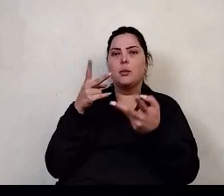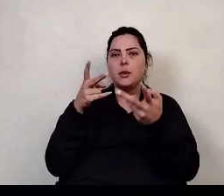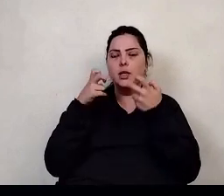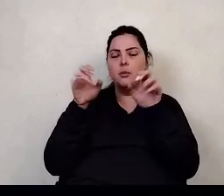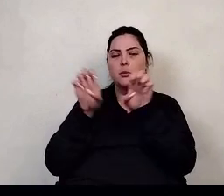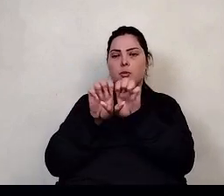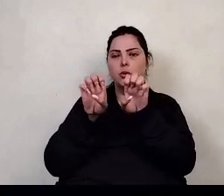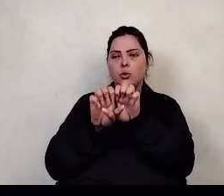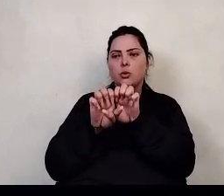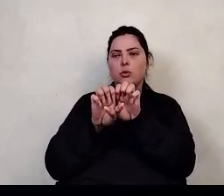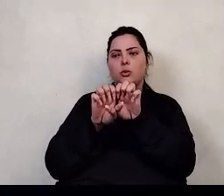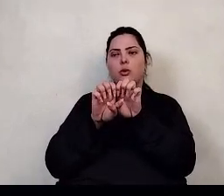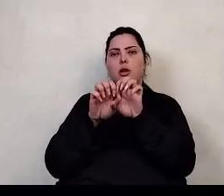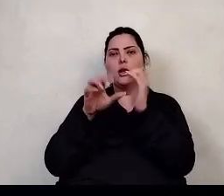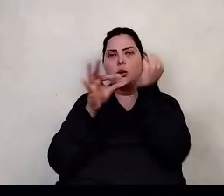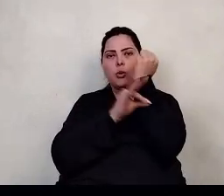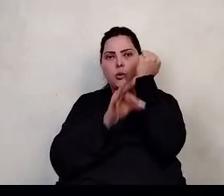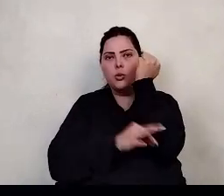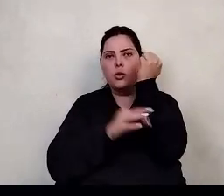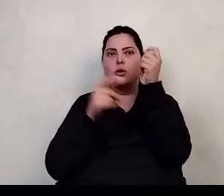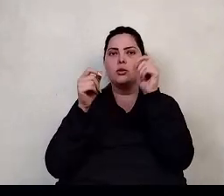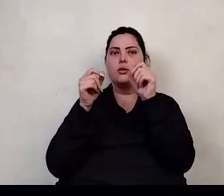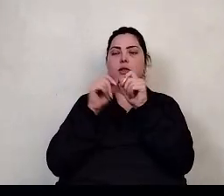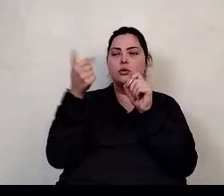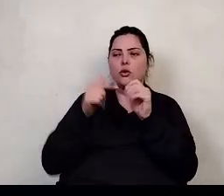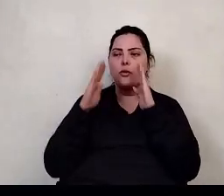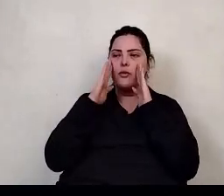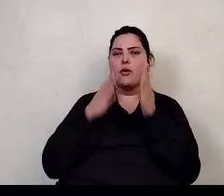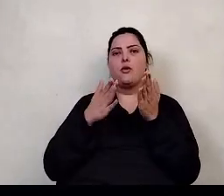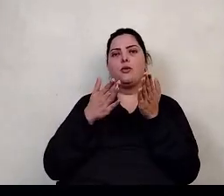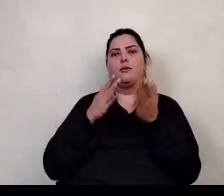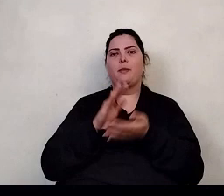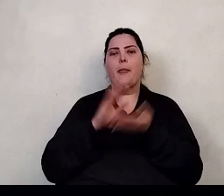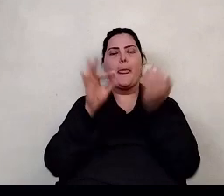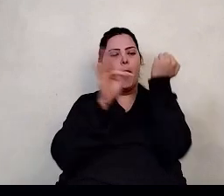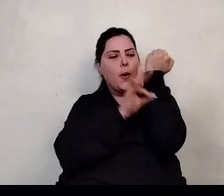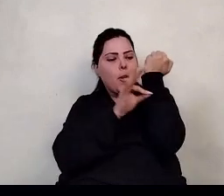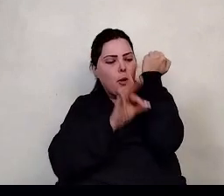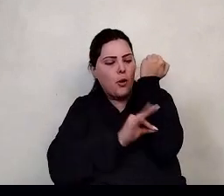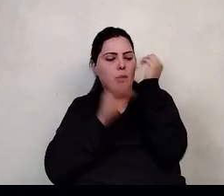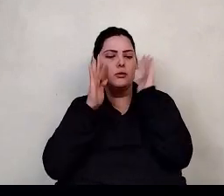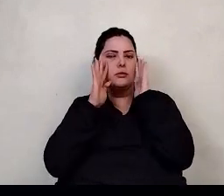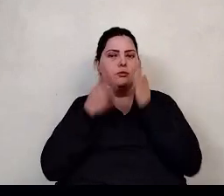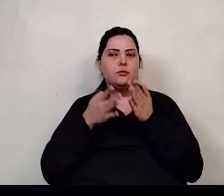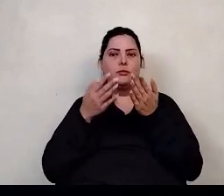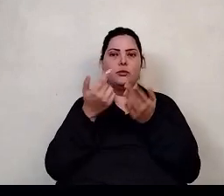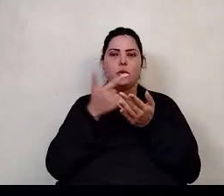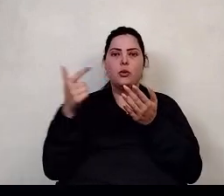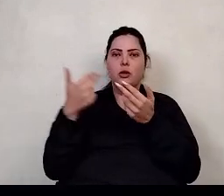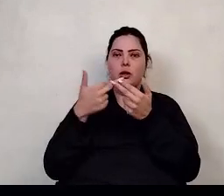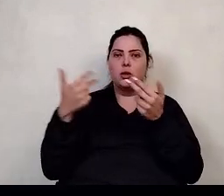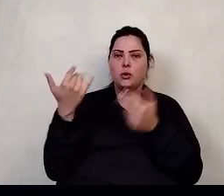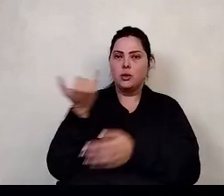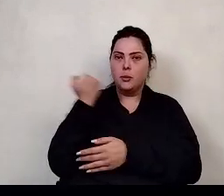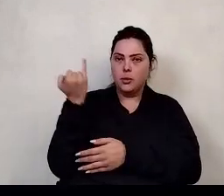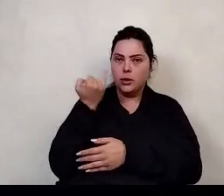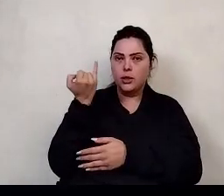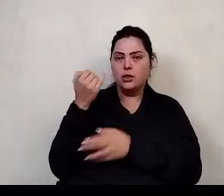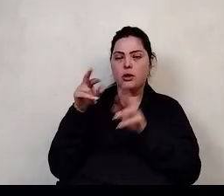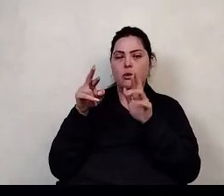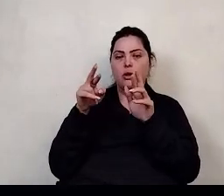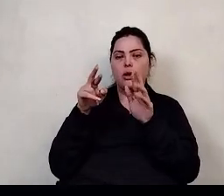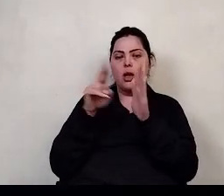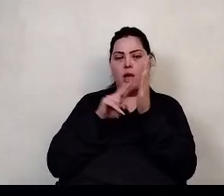eu estou estruturando meu teste, de novo, focado em código. Um outro ponto importante com relação ao relatório de cobertura é que normalmente a gente pensa